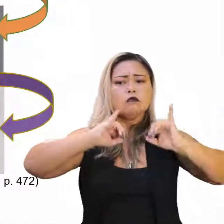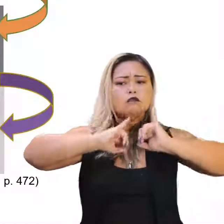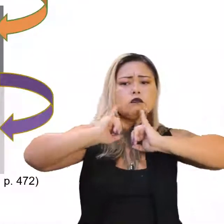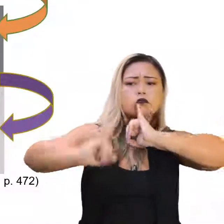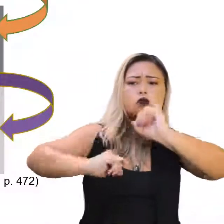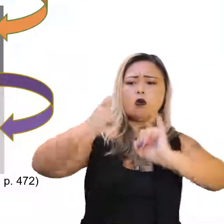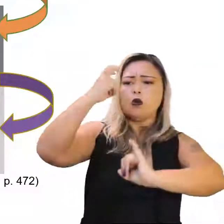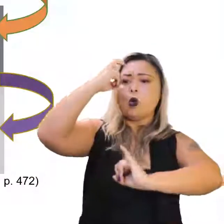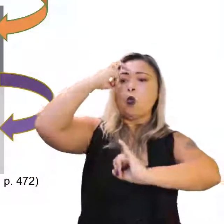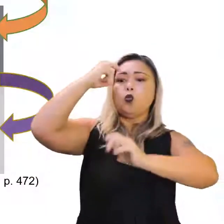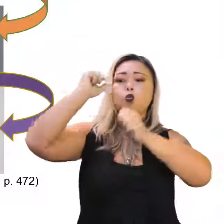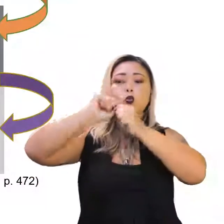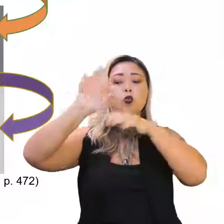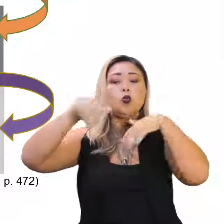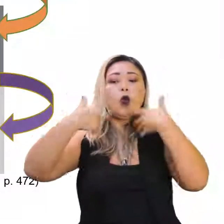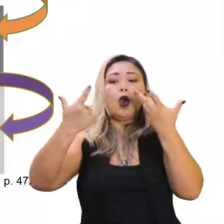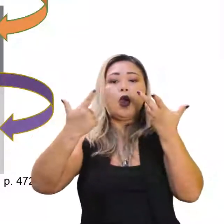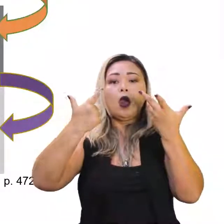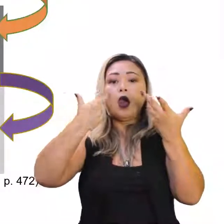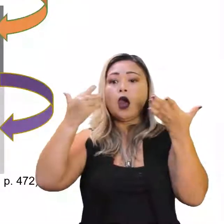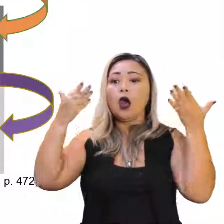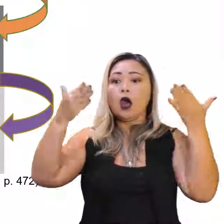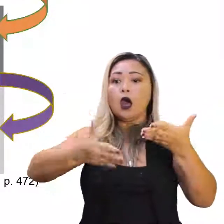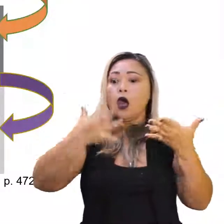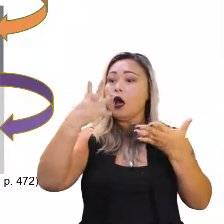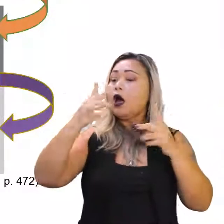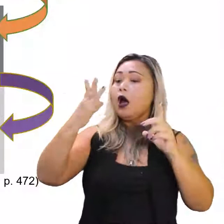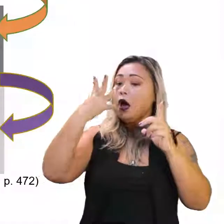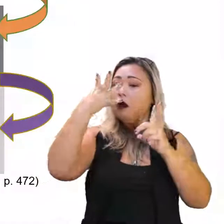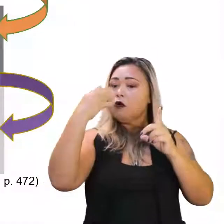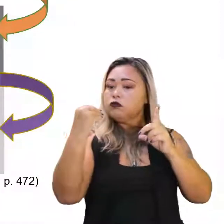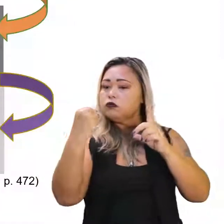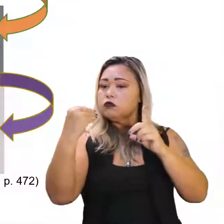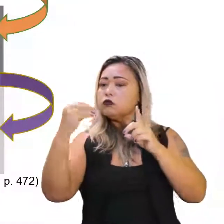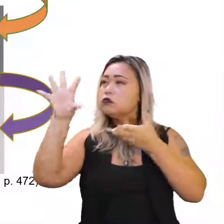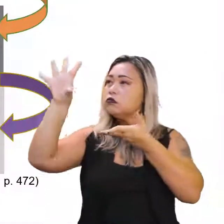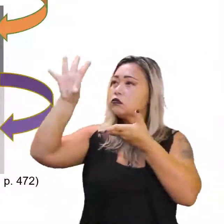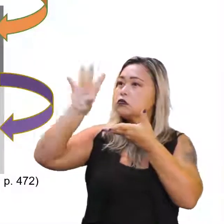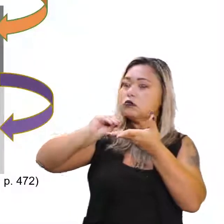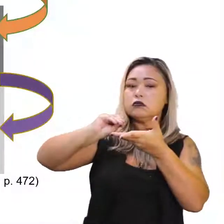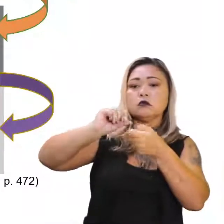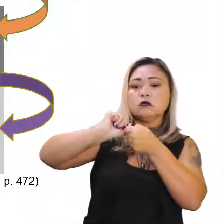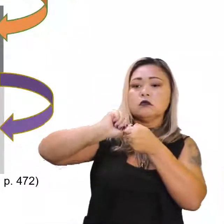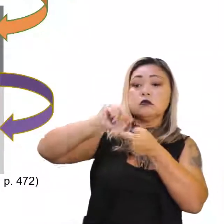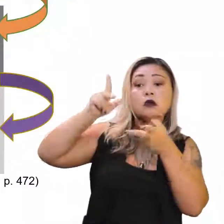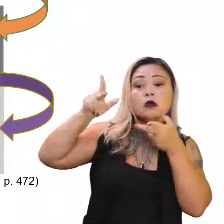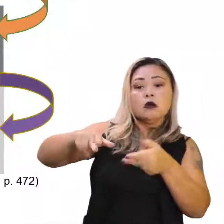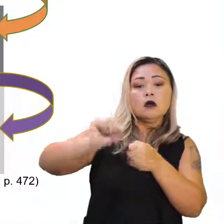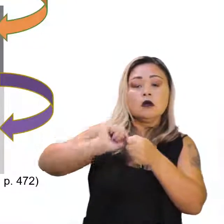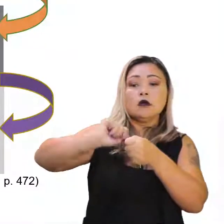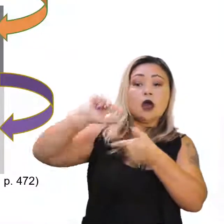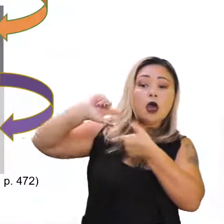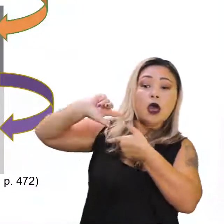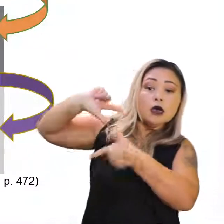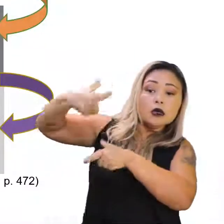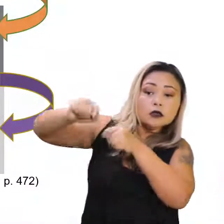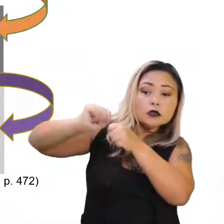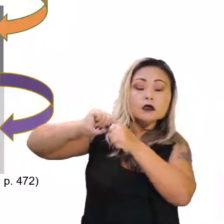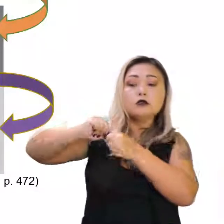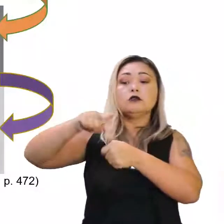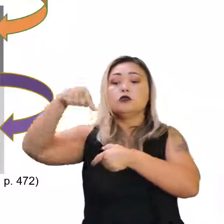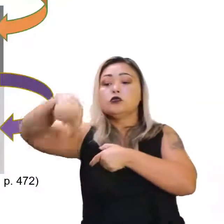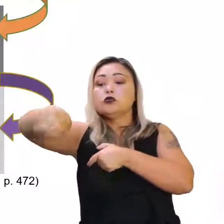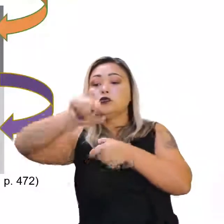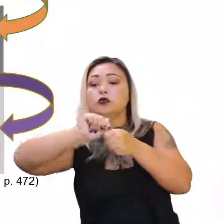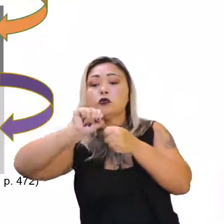sua cultura. Então, eles focaram a fotografia, né, também as tradições locais de